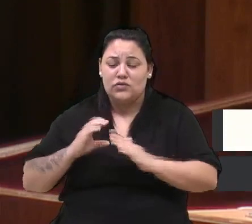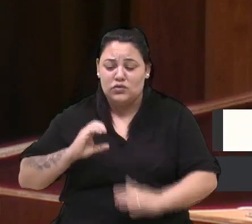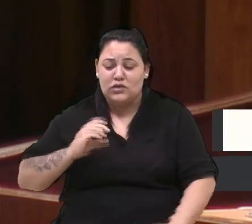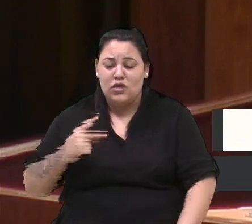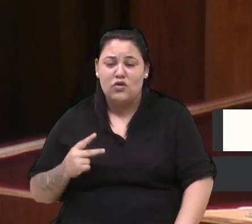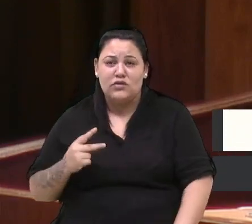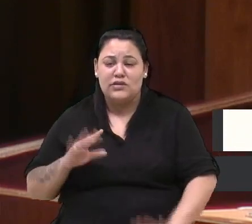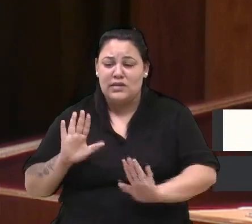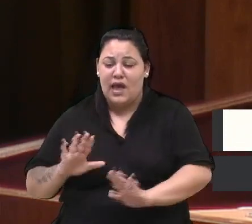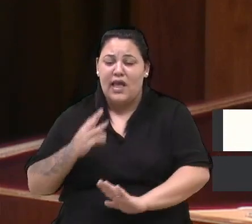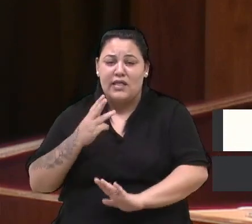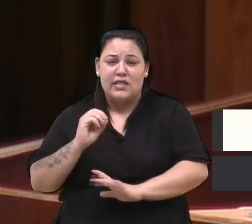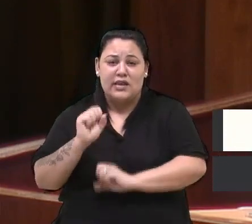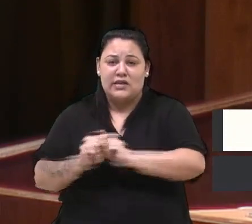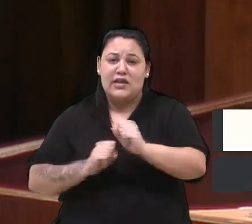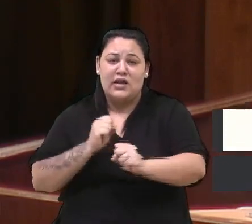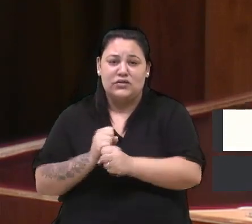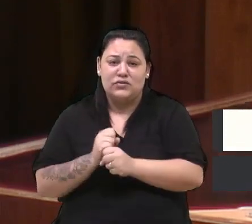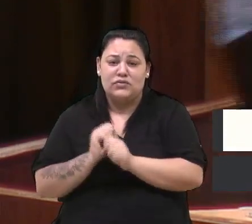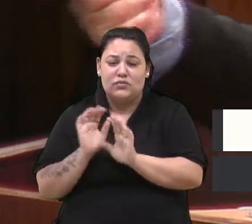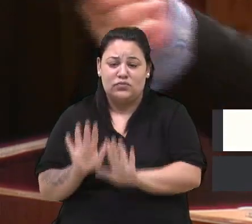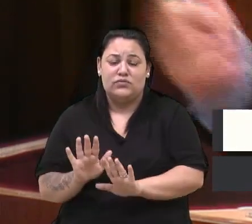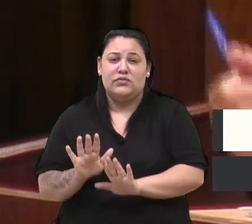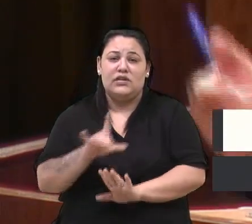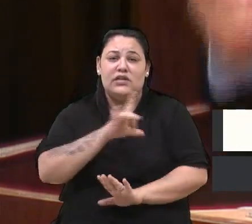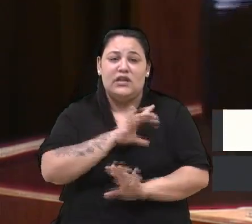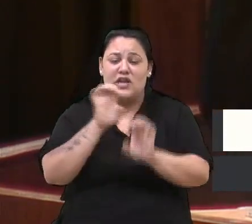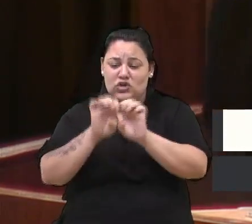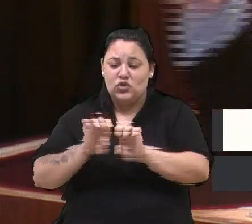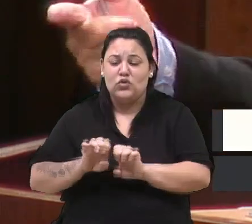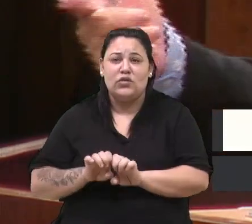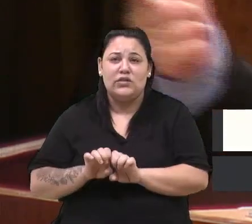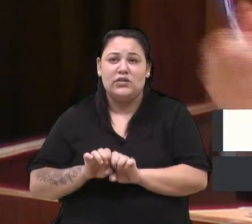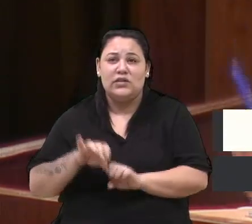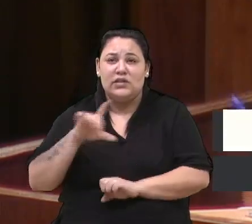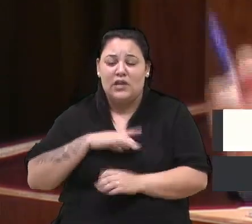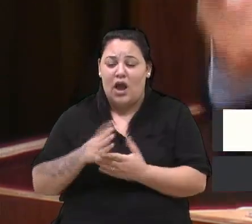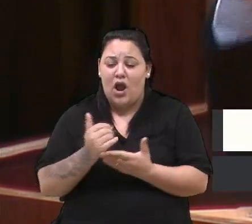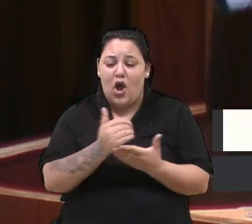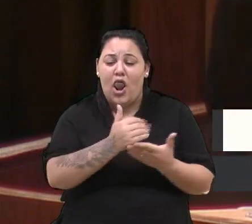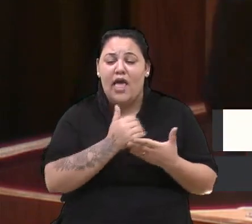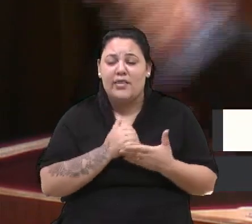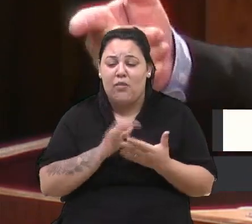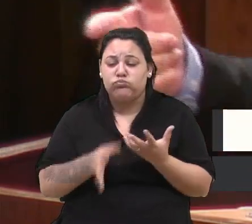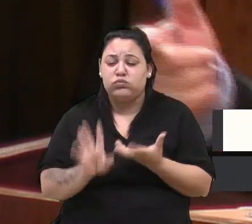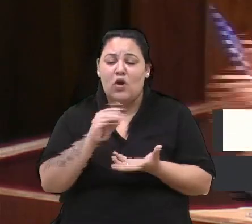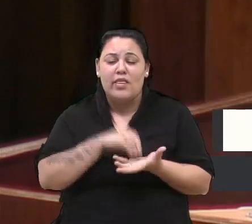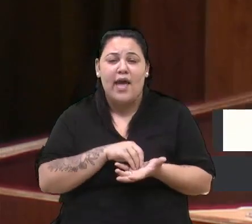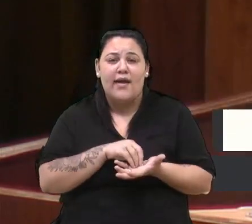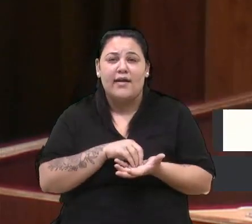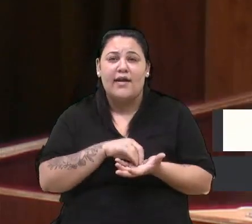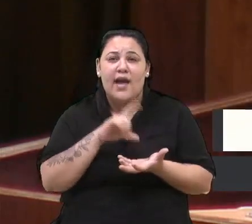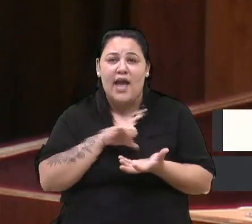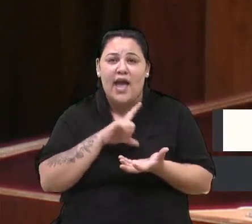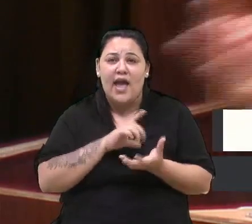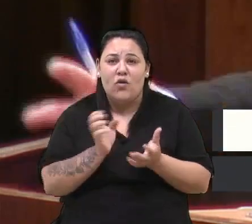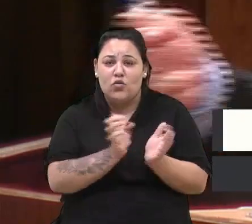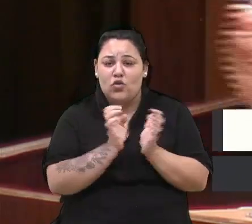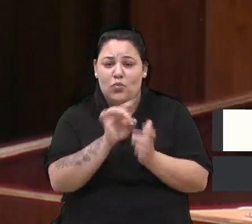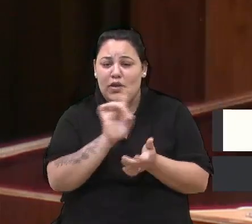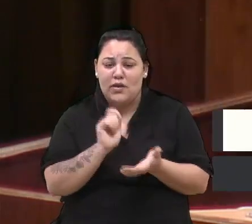30 anos. Tem estrutura, tem coleta de lixo. Era uma cooperativa e não contribui, tem